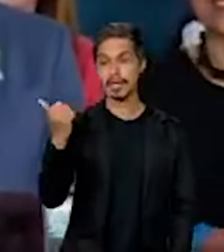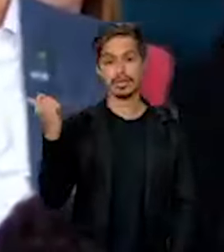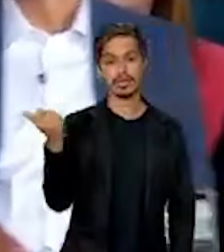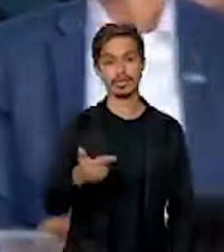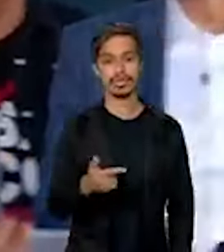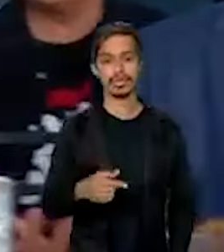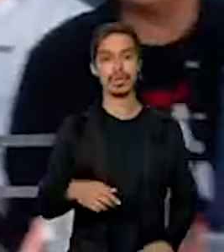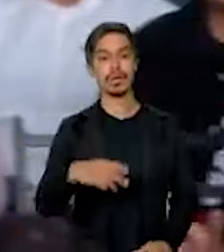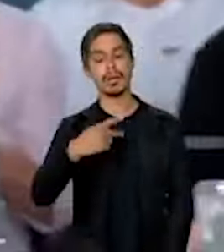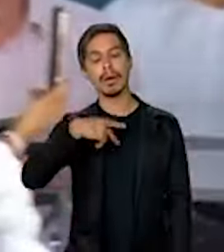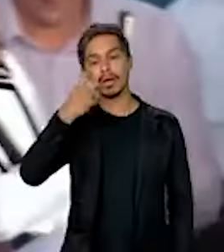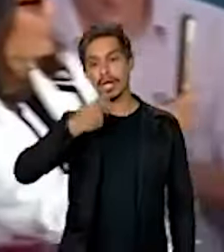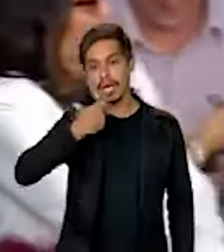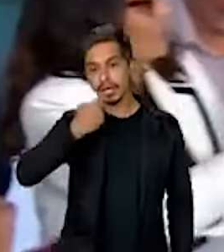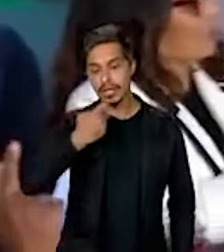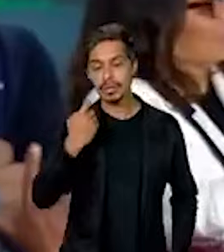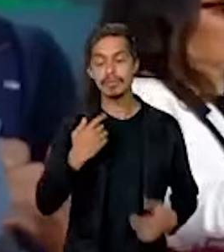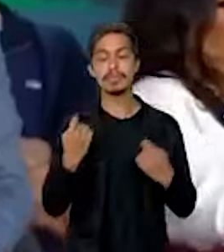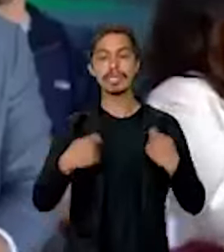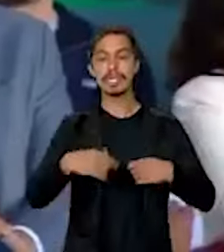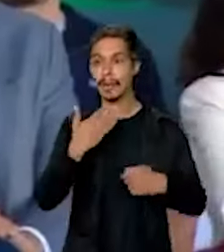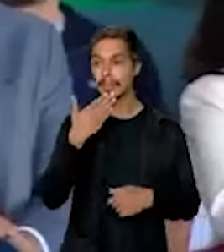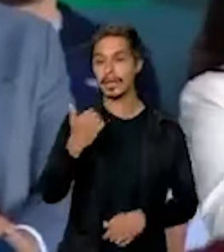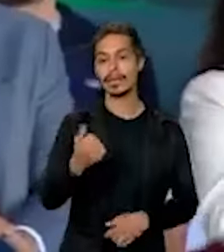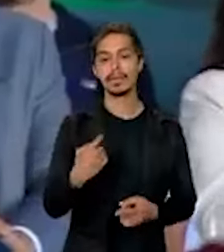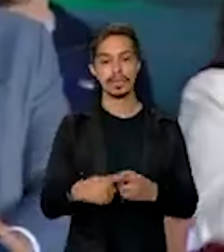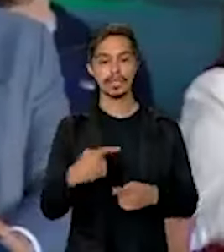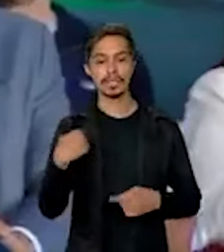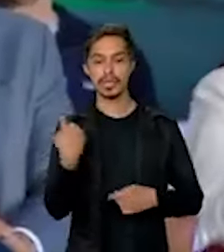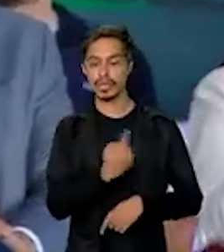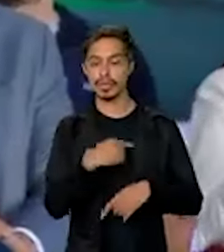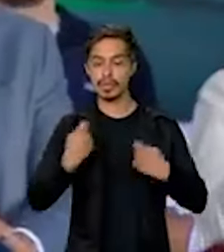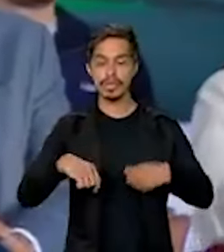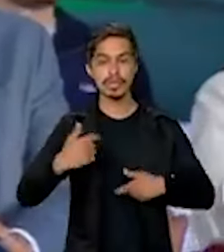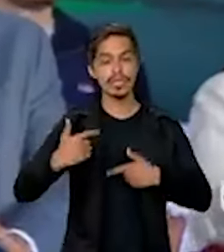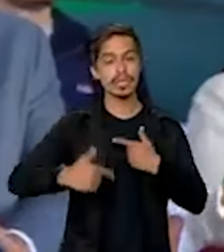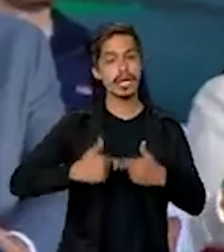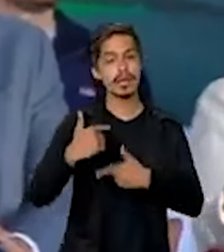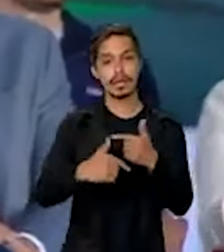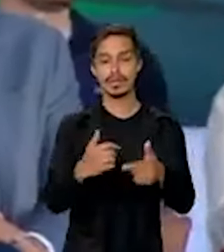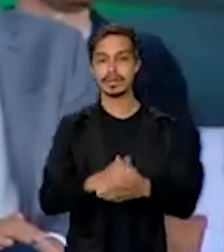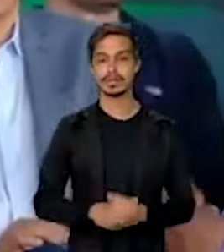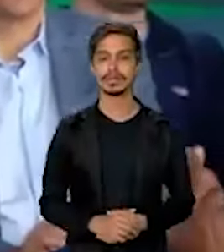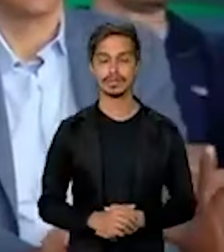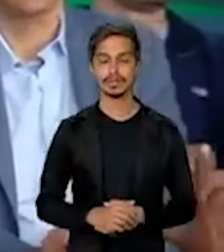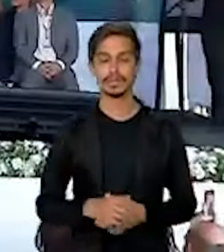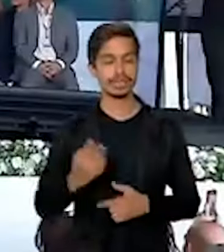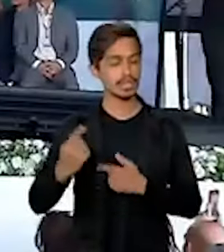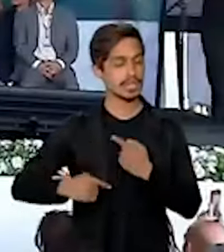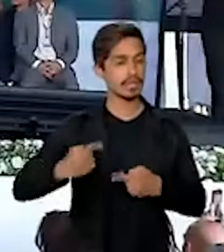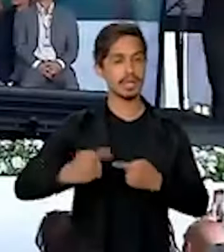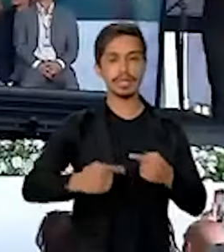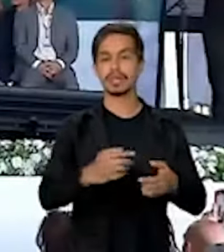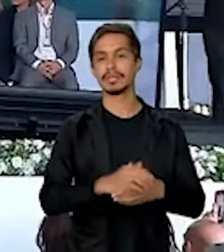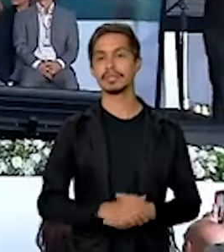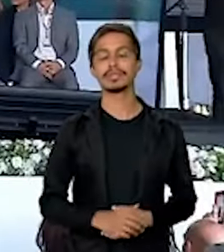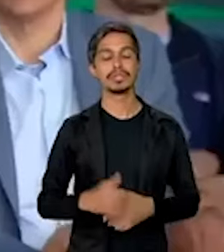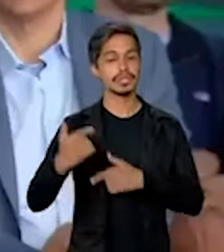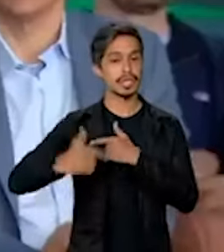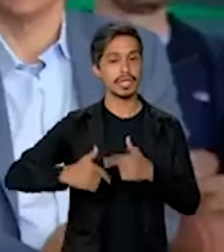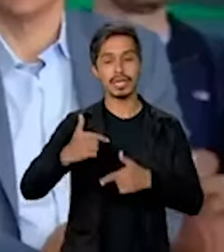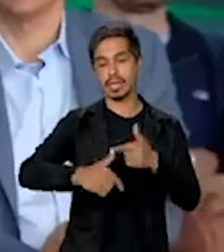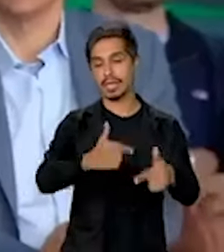O Paulo Teixeira tem que ser o melhor ministro, porque nós temos que trabalhar. Temos que trabalhar e temos que trabalhar. E a todos